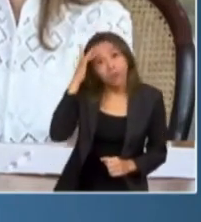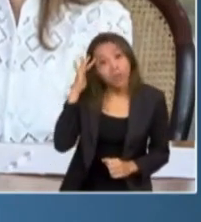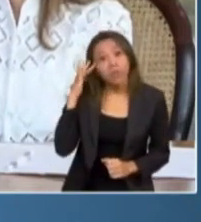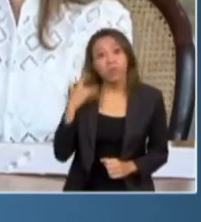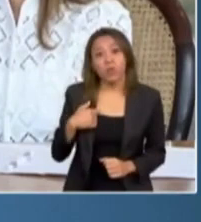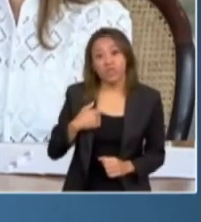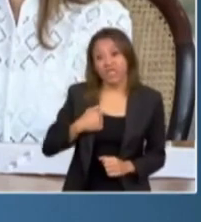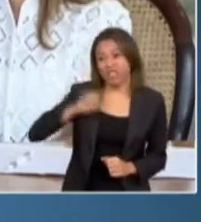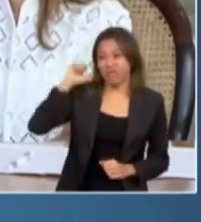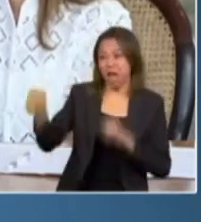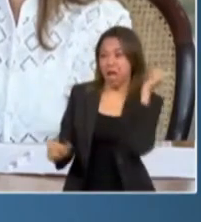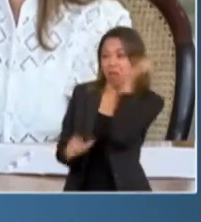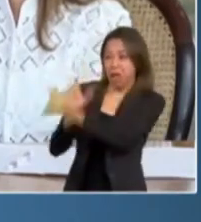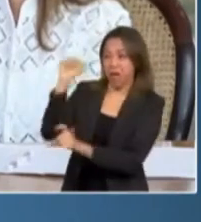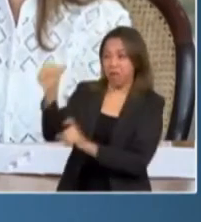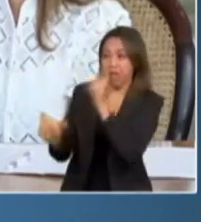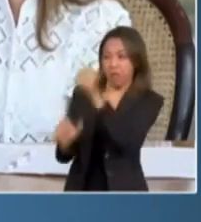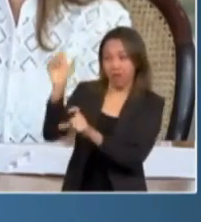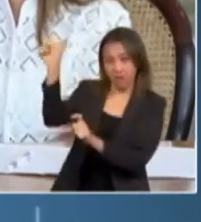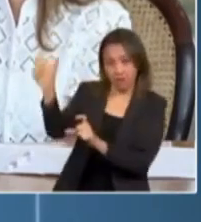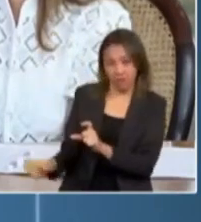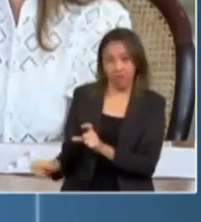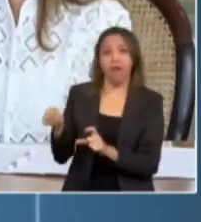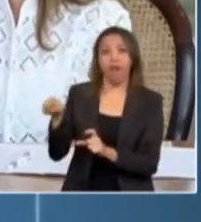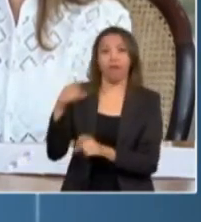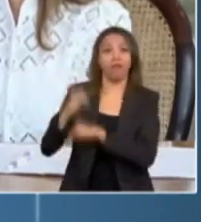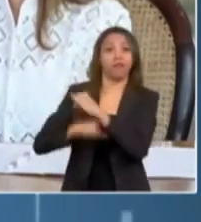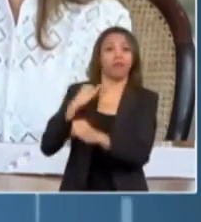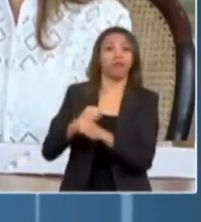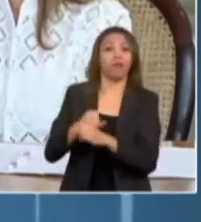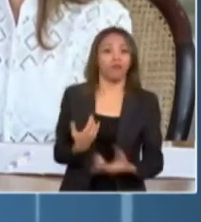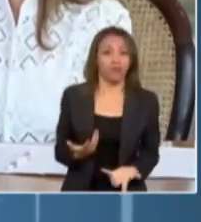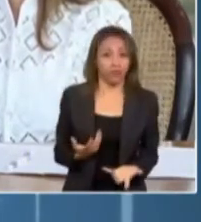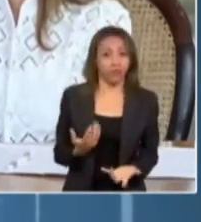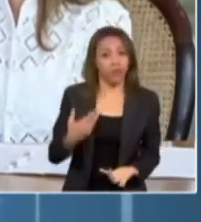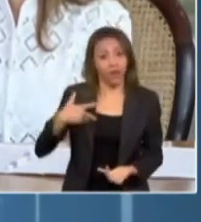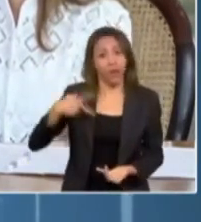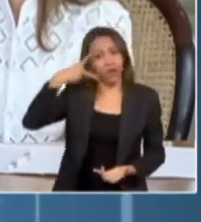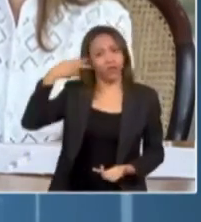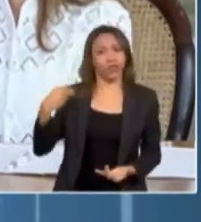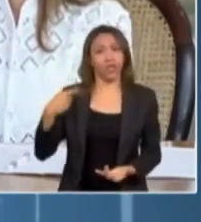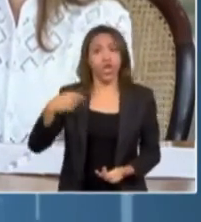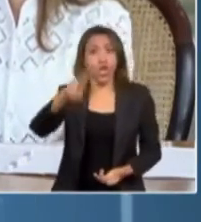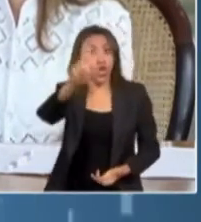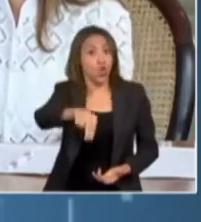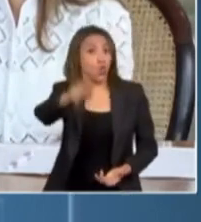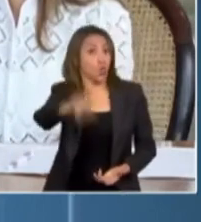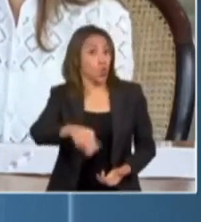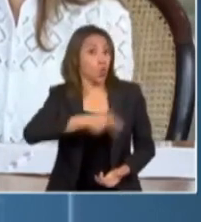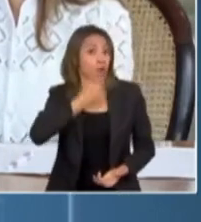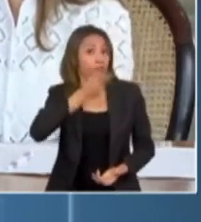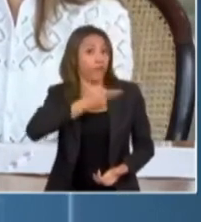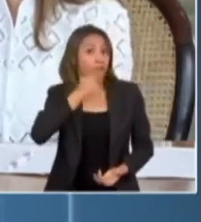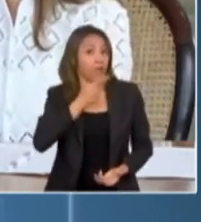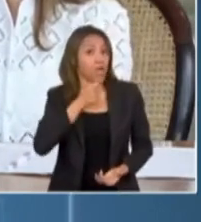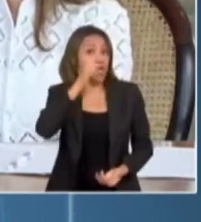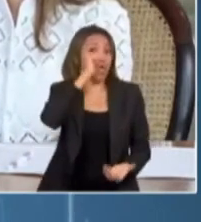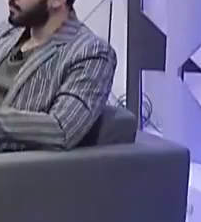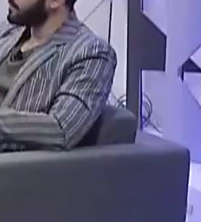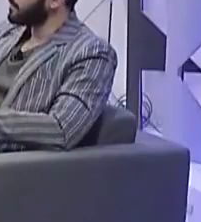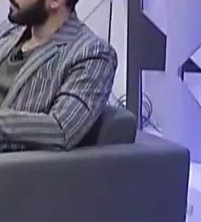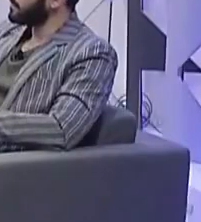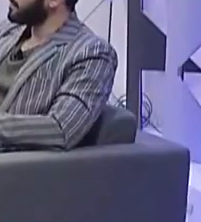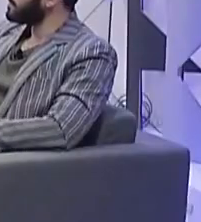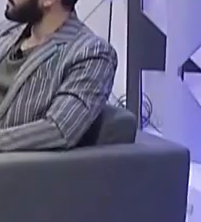pode esperar que vão ser anos pela frente de muito questionamento sobre a gente. É verdade. Aliás, viu,